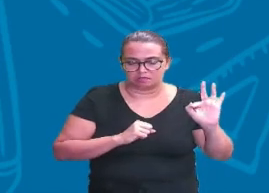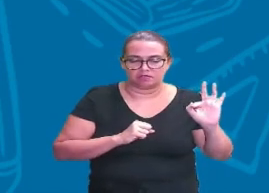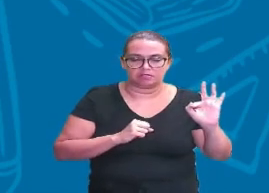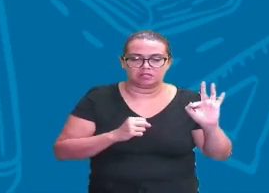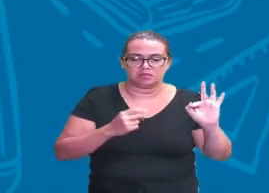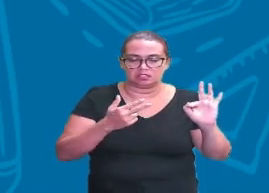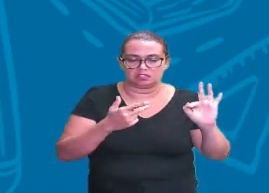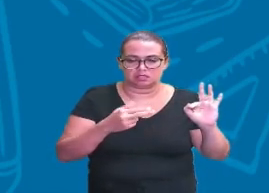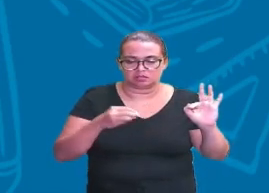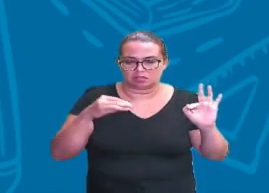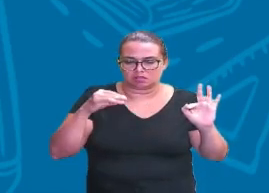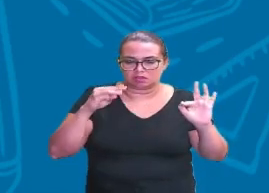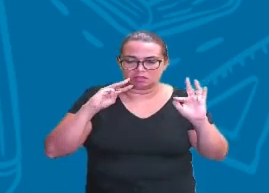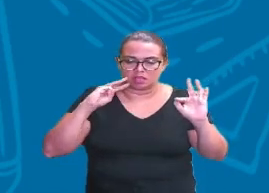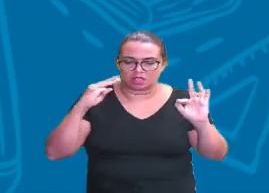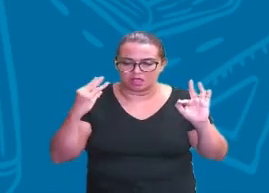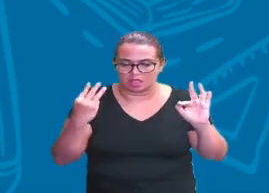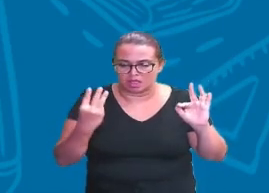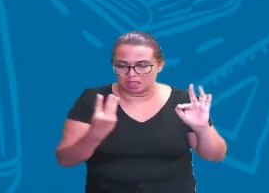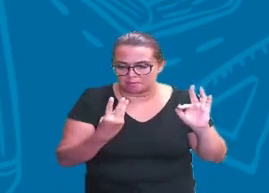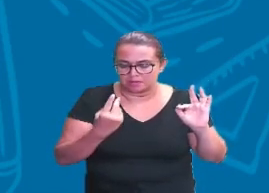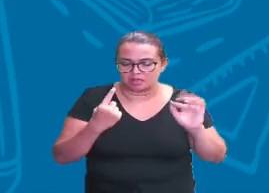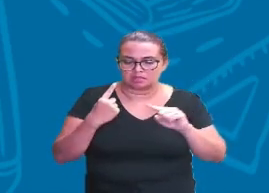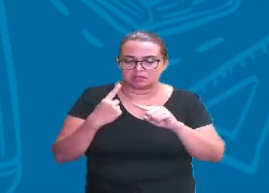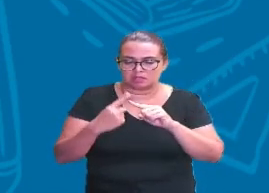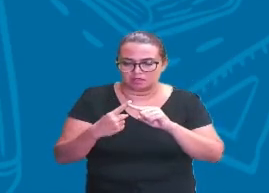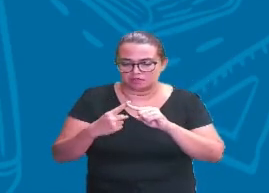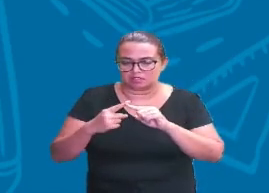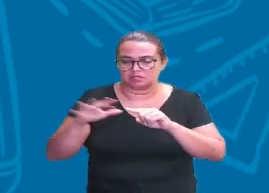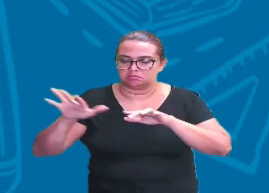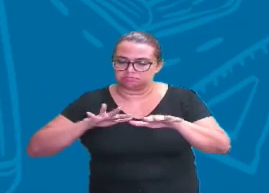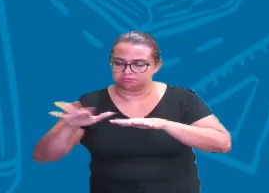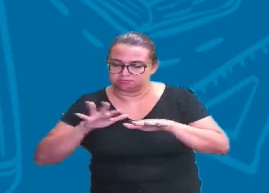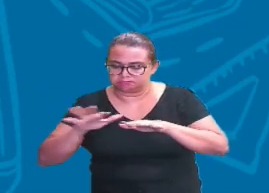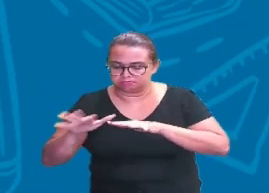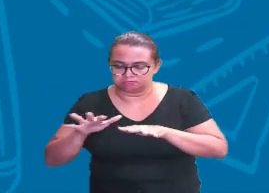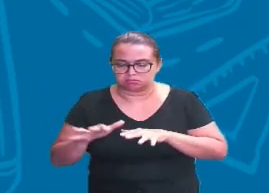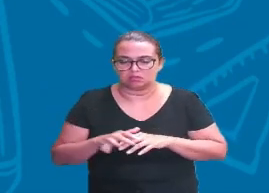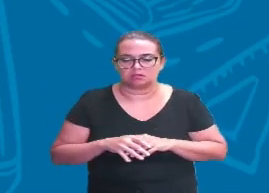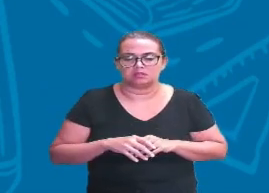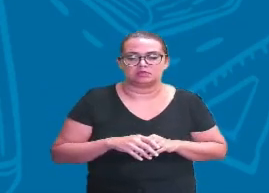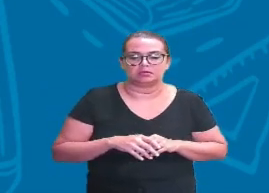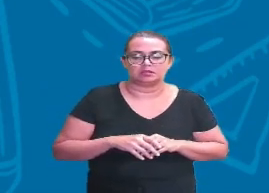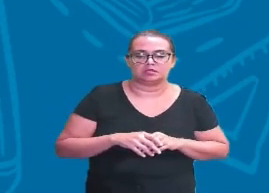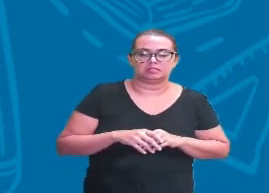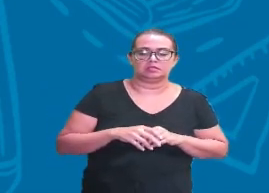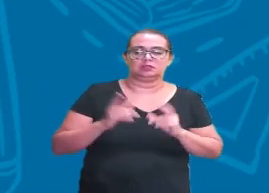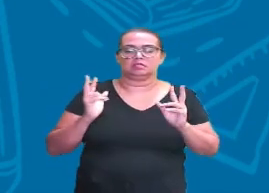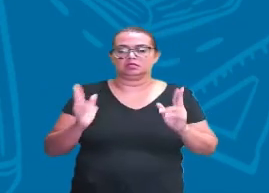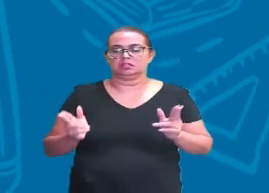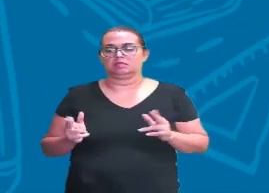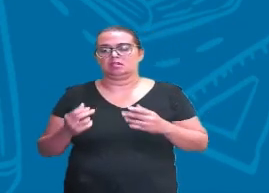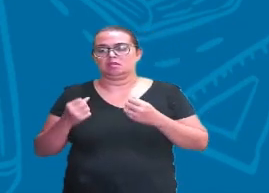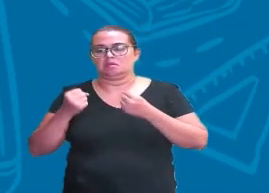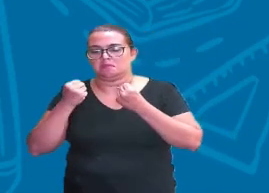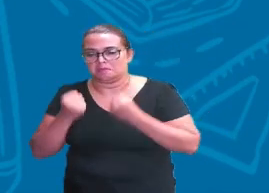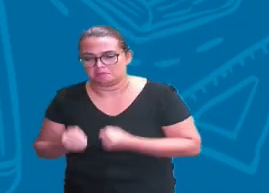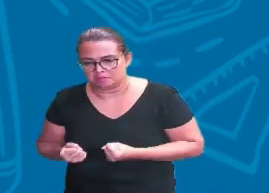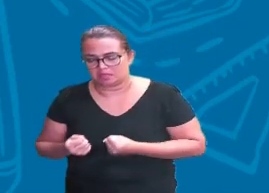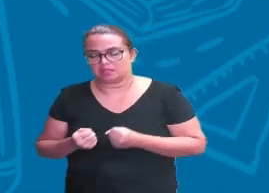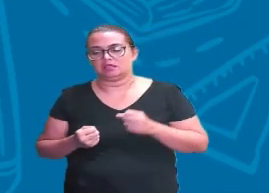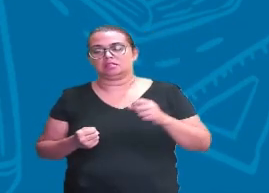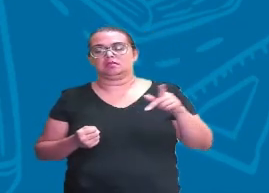força aqui, ela é a massa vezes a aceleração. Não é o peso ainda, não estou falando de peso, mas tem a relação, tá bom? Com quem? Com o peso. Olha aqui a relação que eu